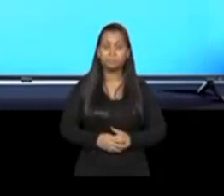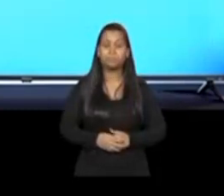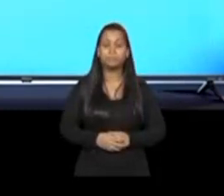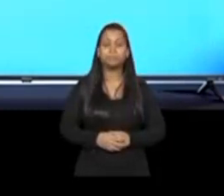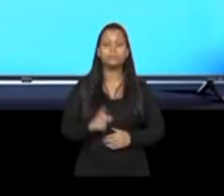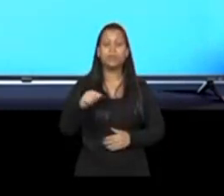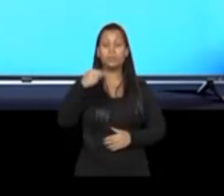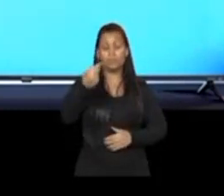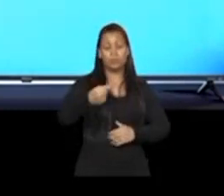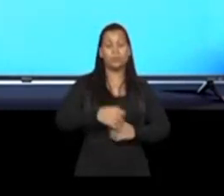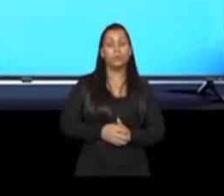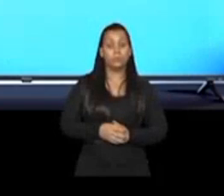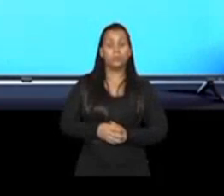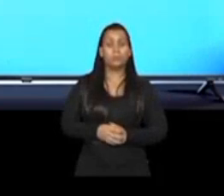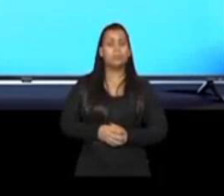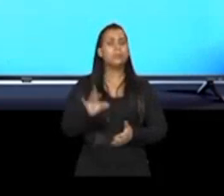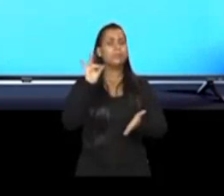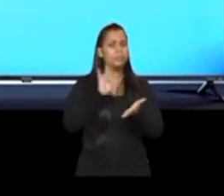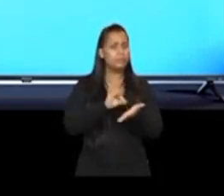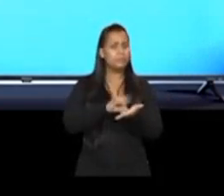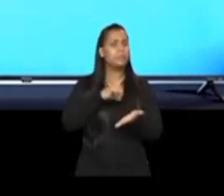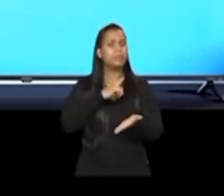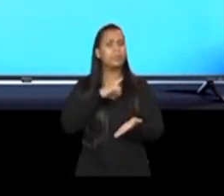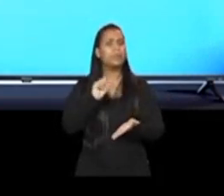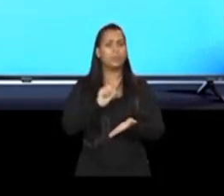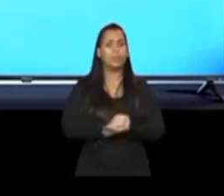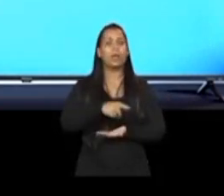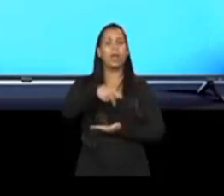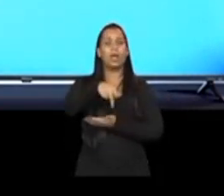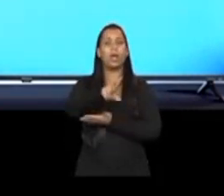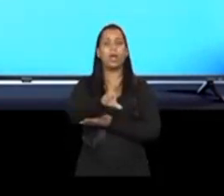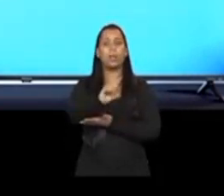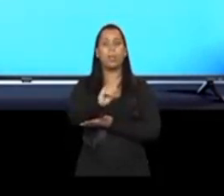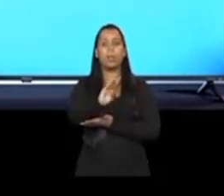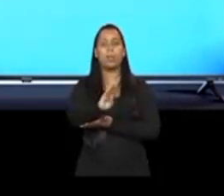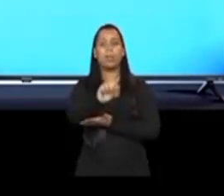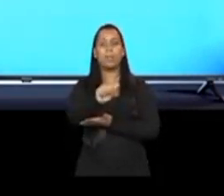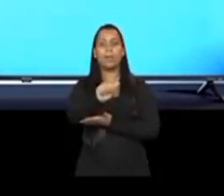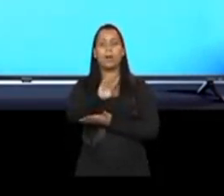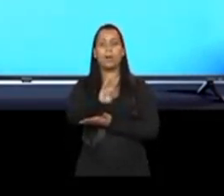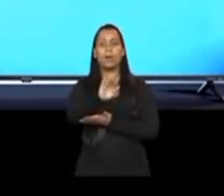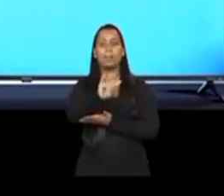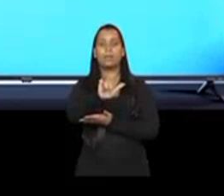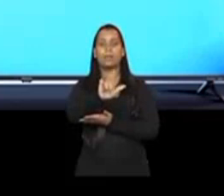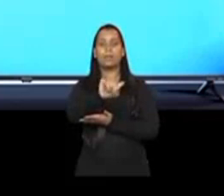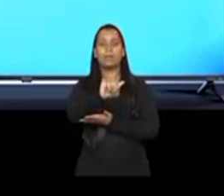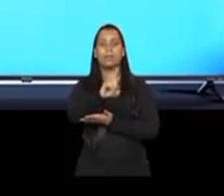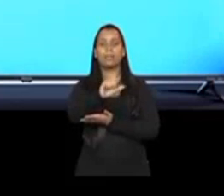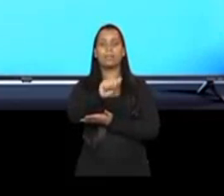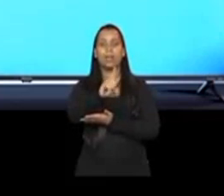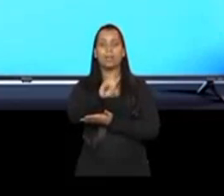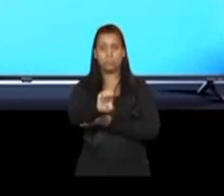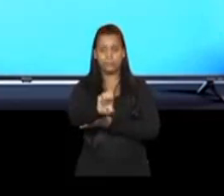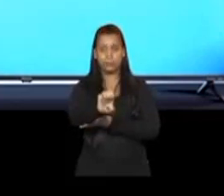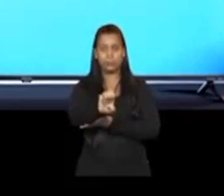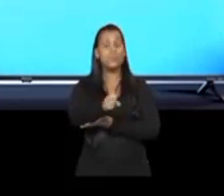próximo item, o item que de fato envolve a probabilidade. Qual a probabilidade de cada um dos temas ser